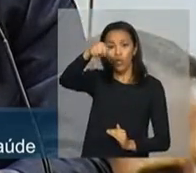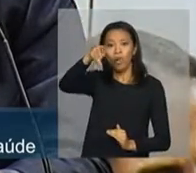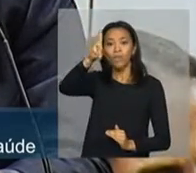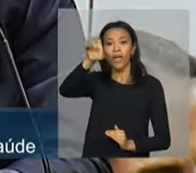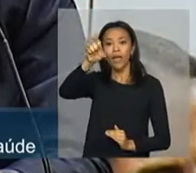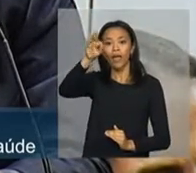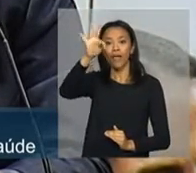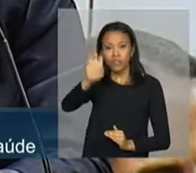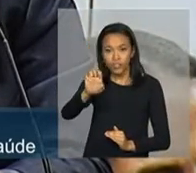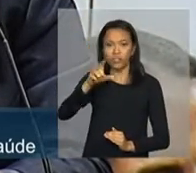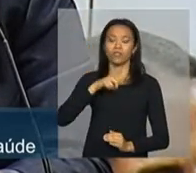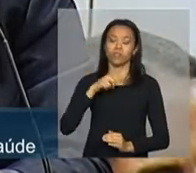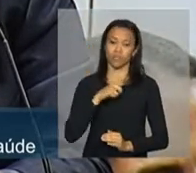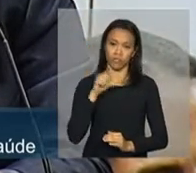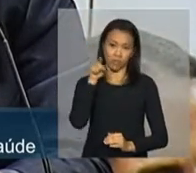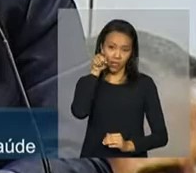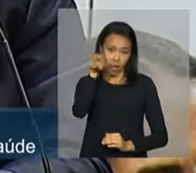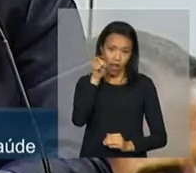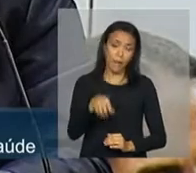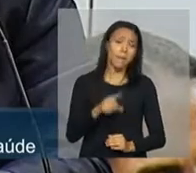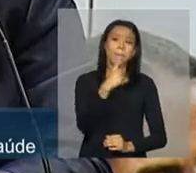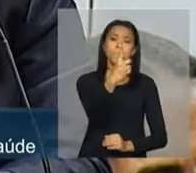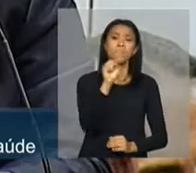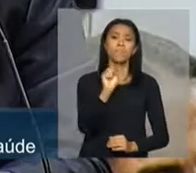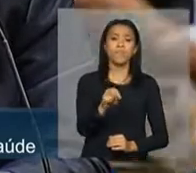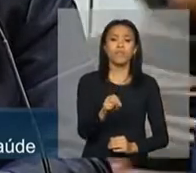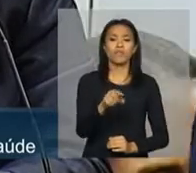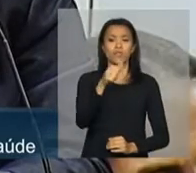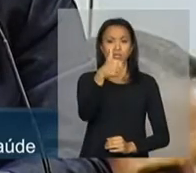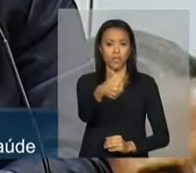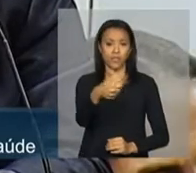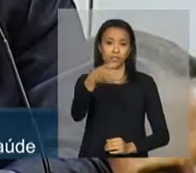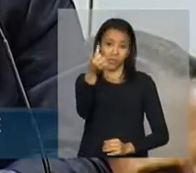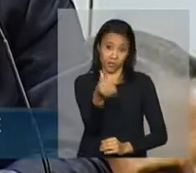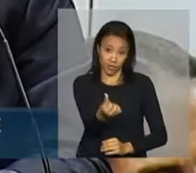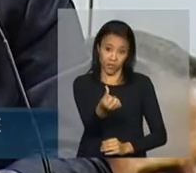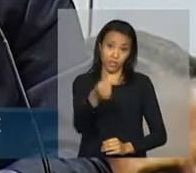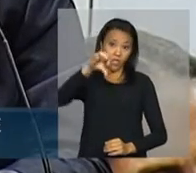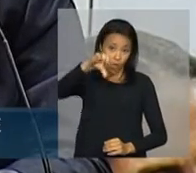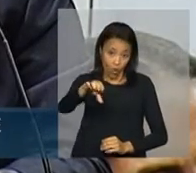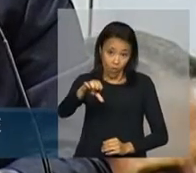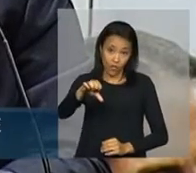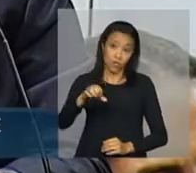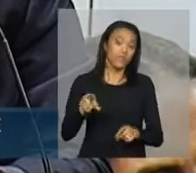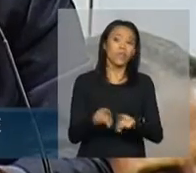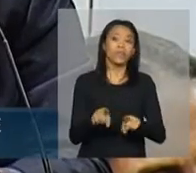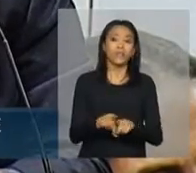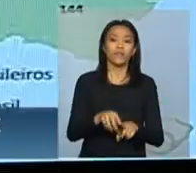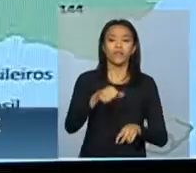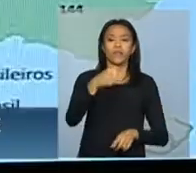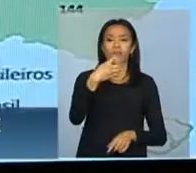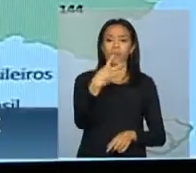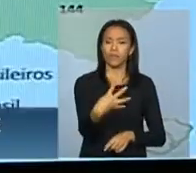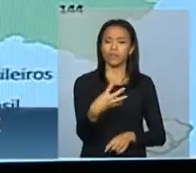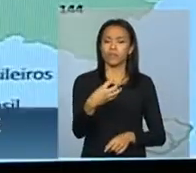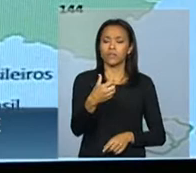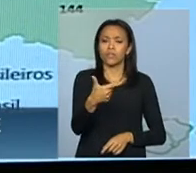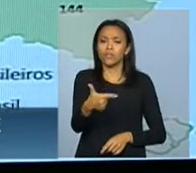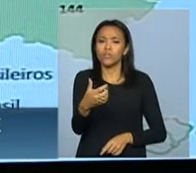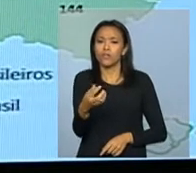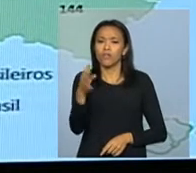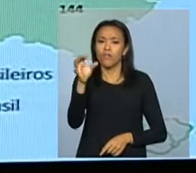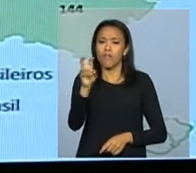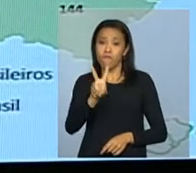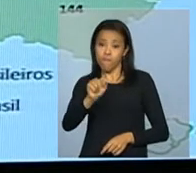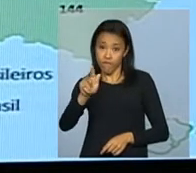de municípios e de vagas 1169 e quatro mil oitocentos e vinte e duas vagas junto com a região sudeste